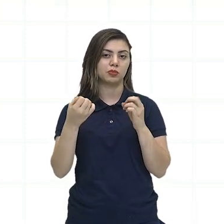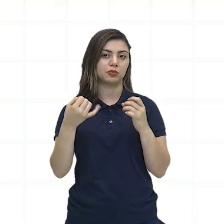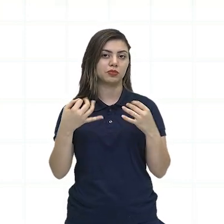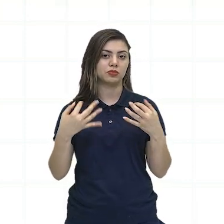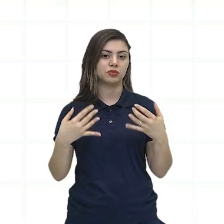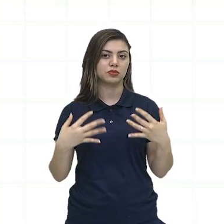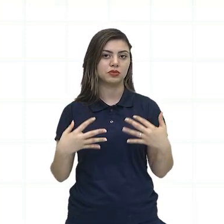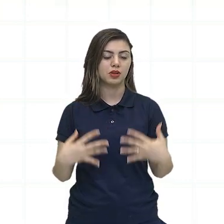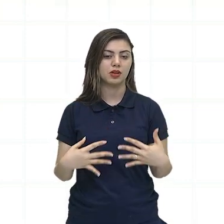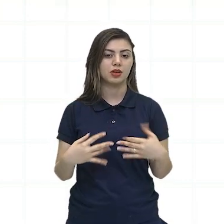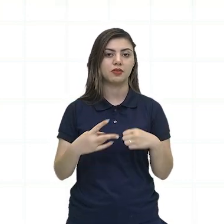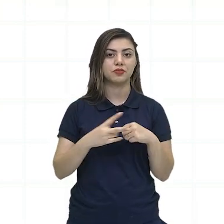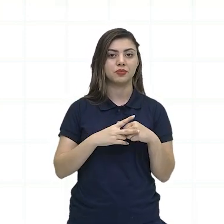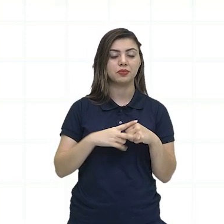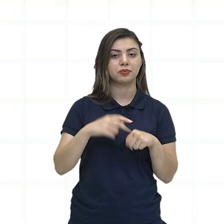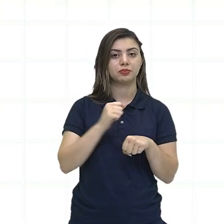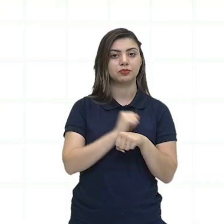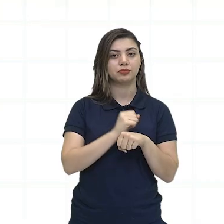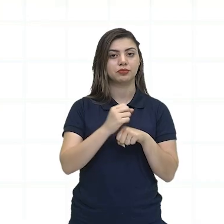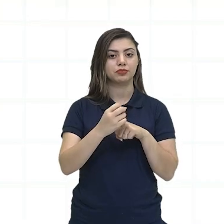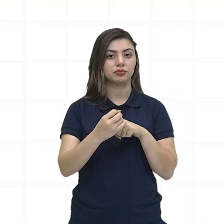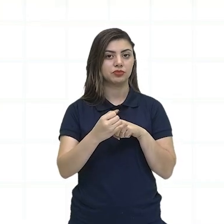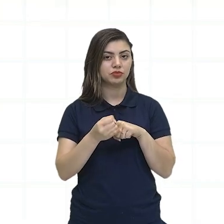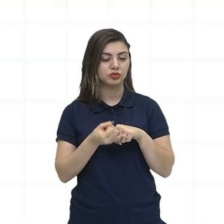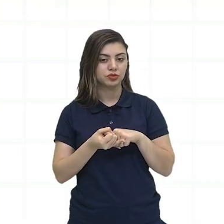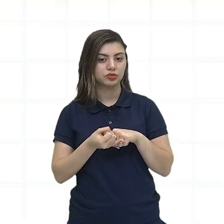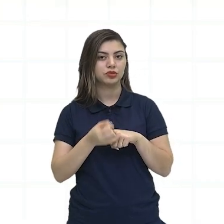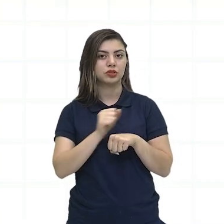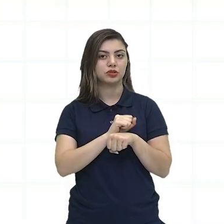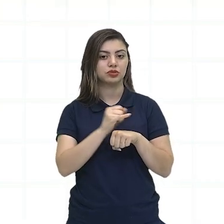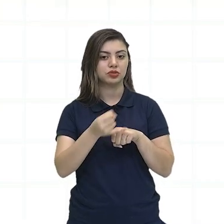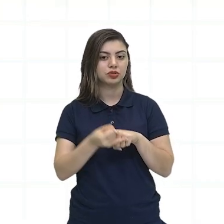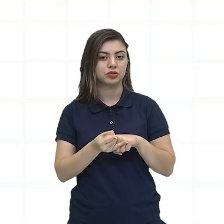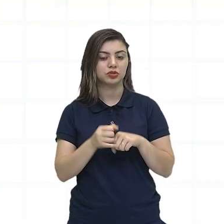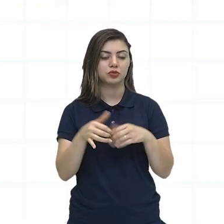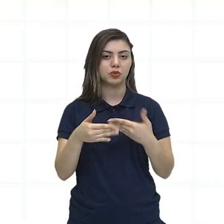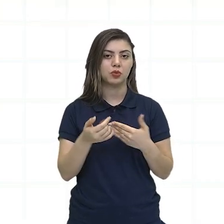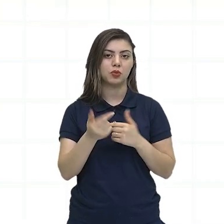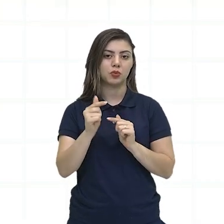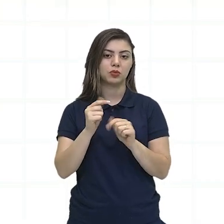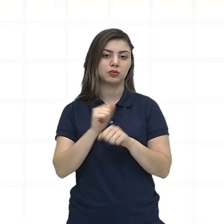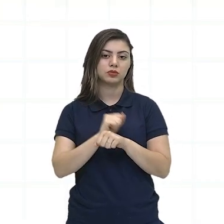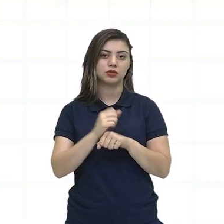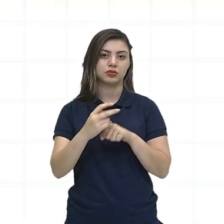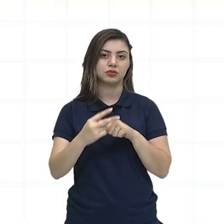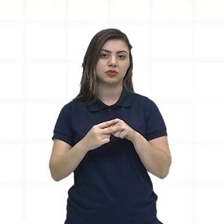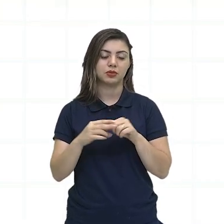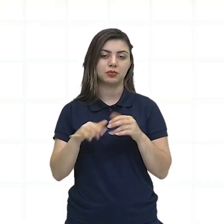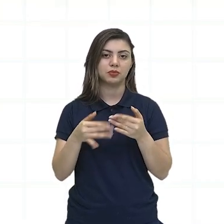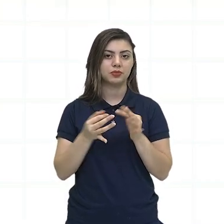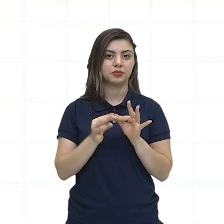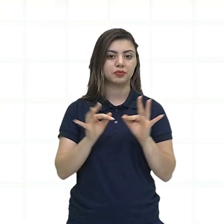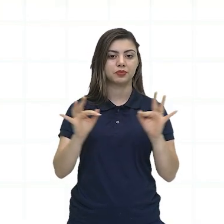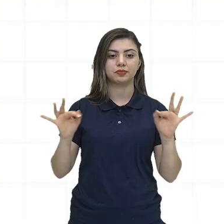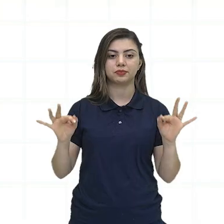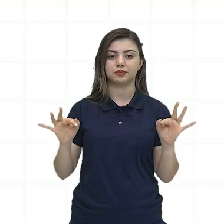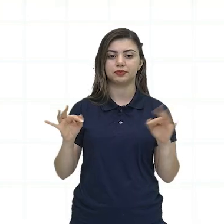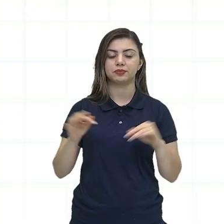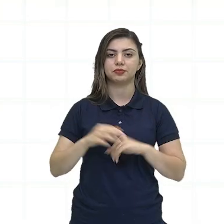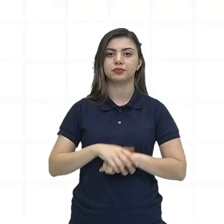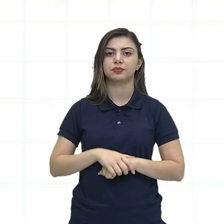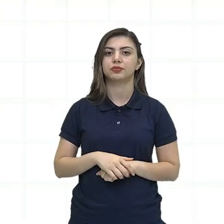os verbos como adjetivos, outros advérbios ou frases inteiras. They provide